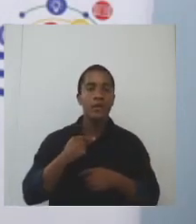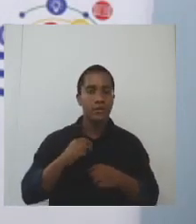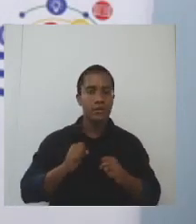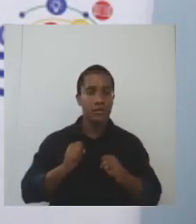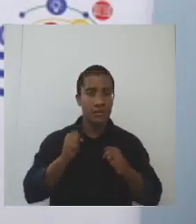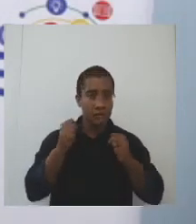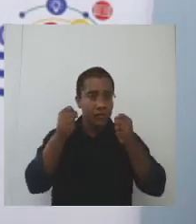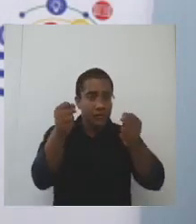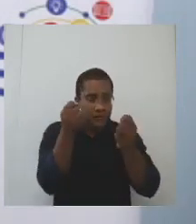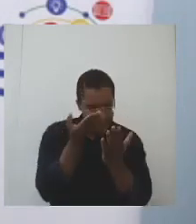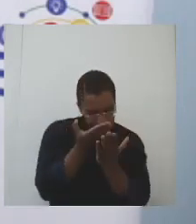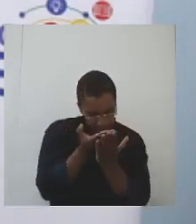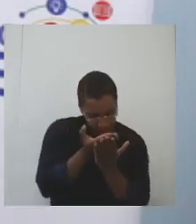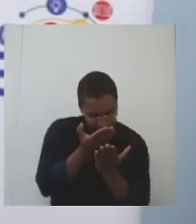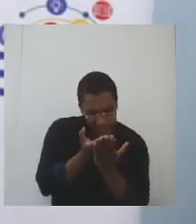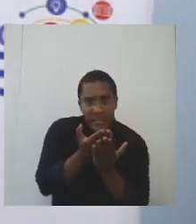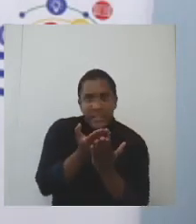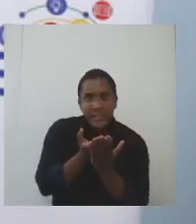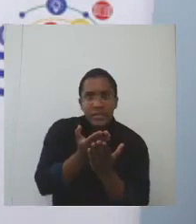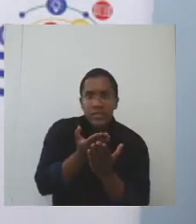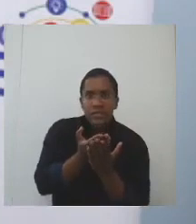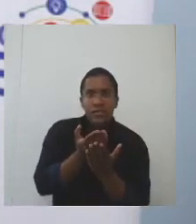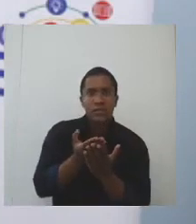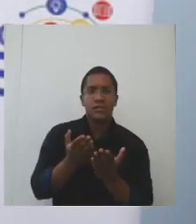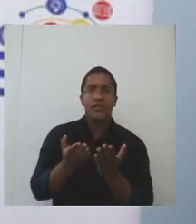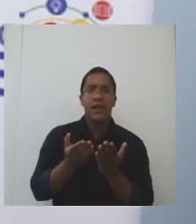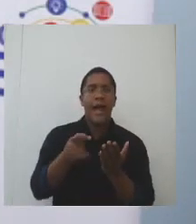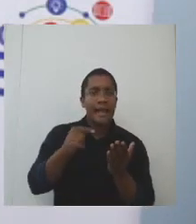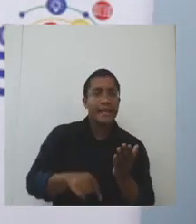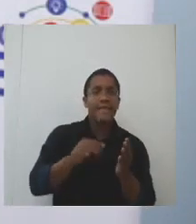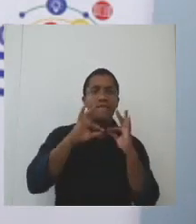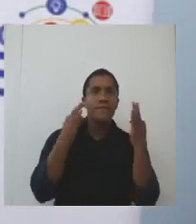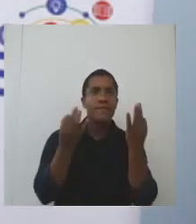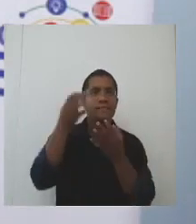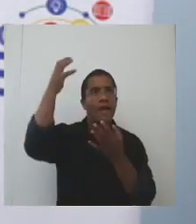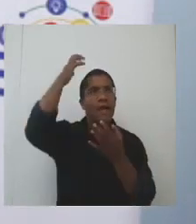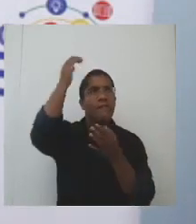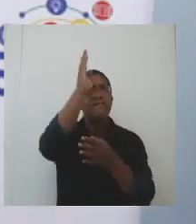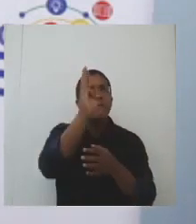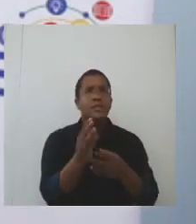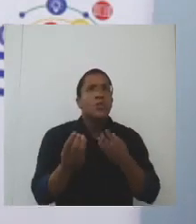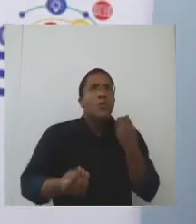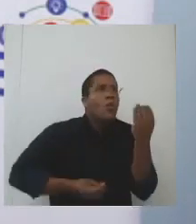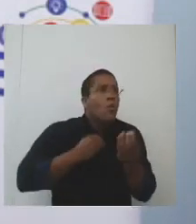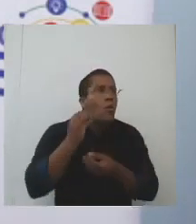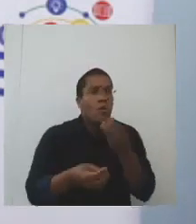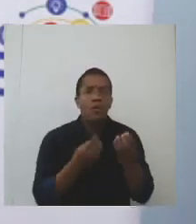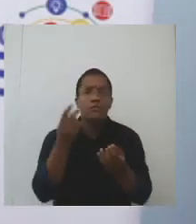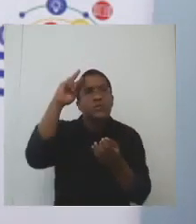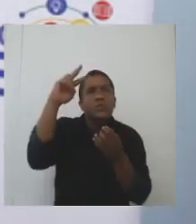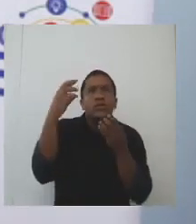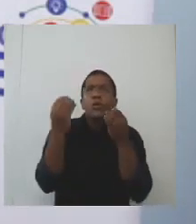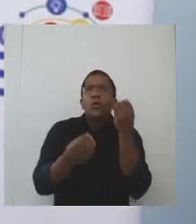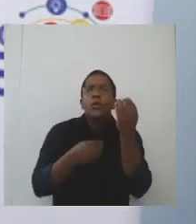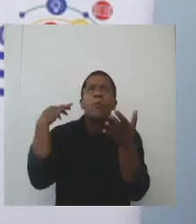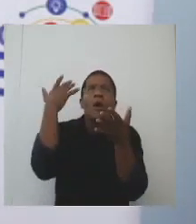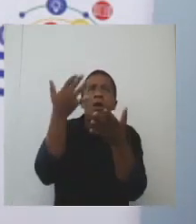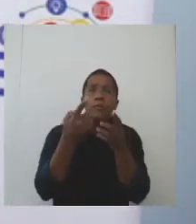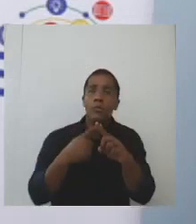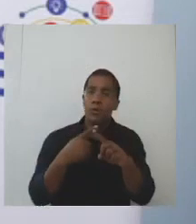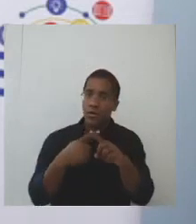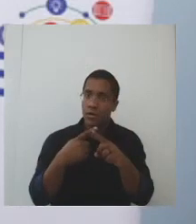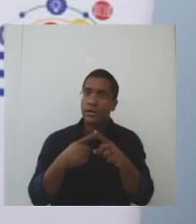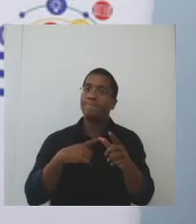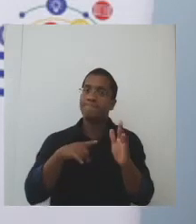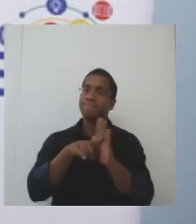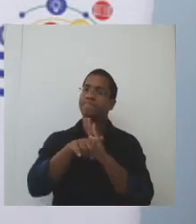dedicar. Estude bastante sobre a presença da família real no Brasil. Tudo bem? Por quê? Porque é um assunto muito cobrado,